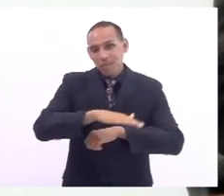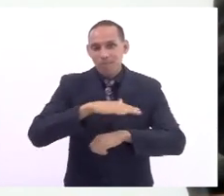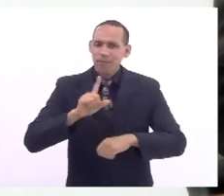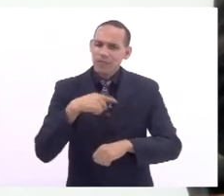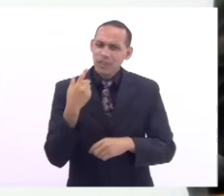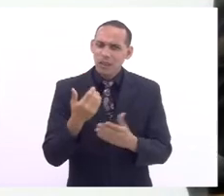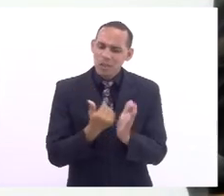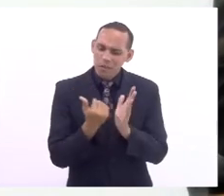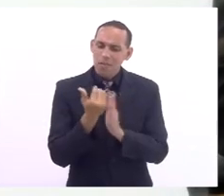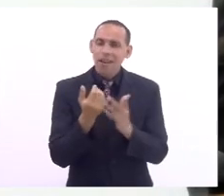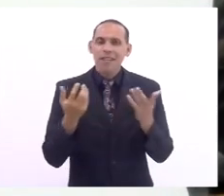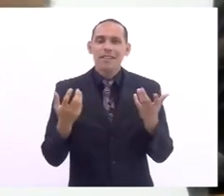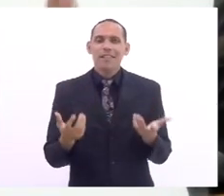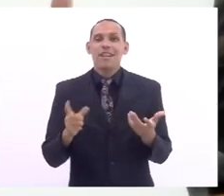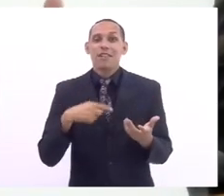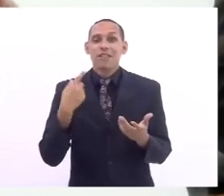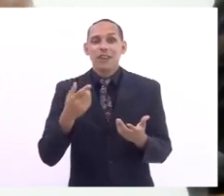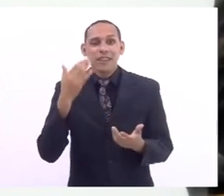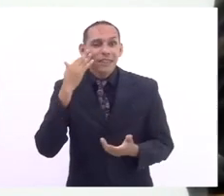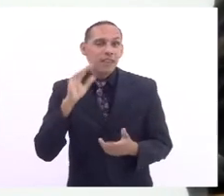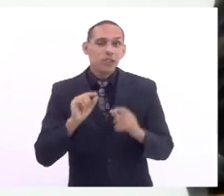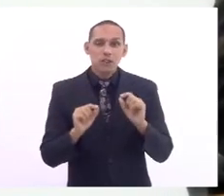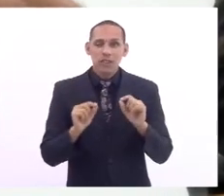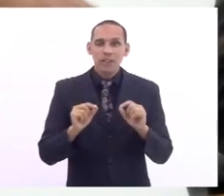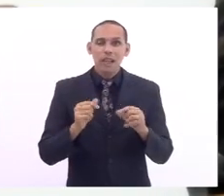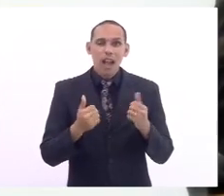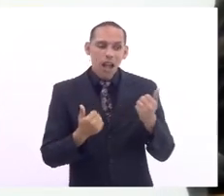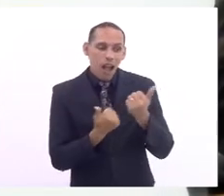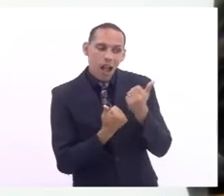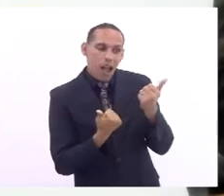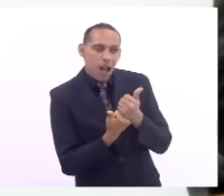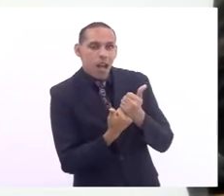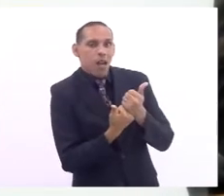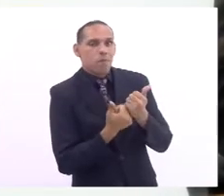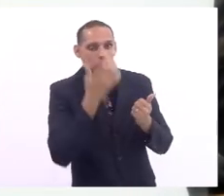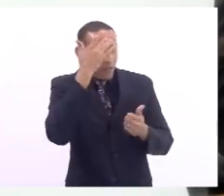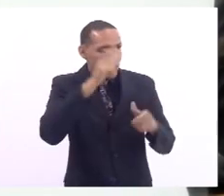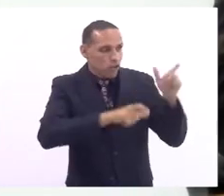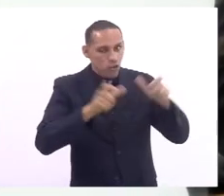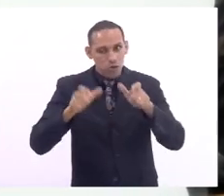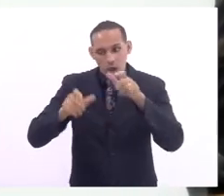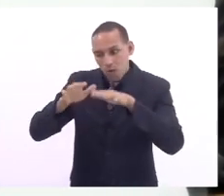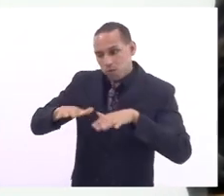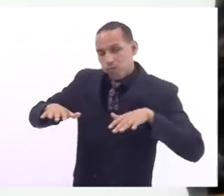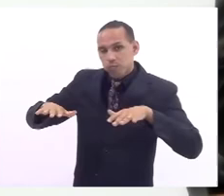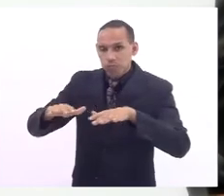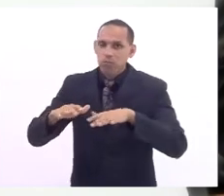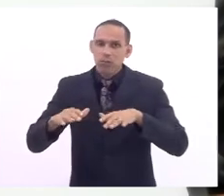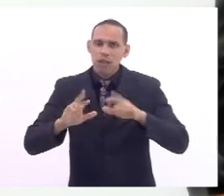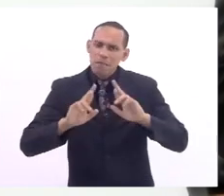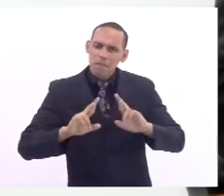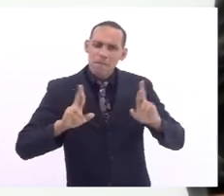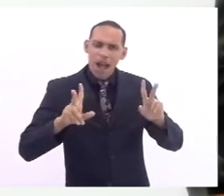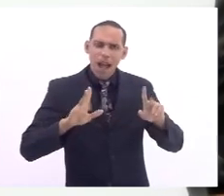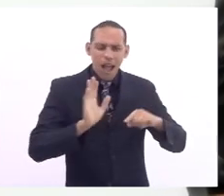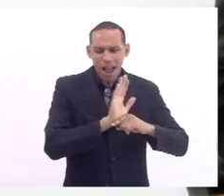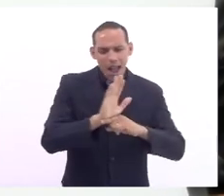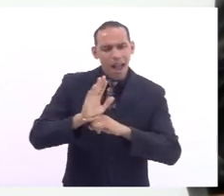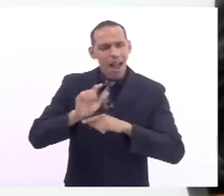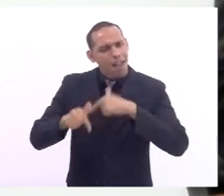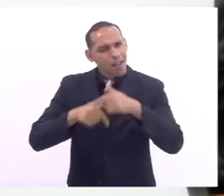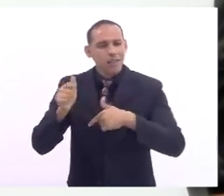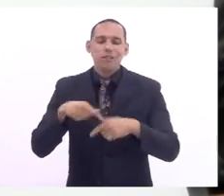nessa direção a gente entende que a gente precisa apoiar quem tá no seus territórios fazendo a diferença Então é